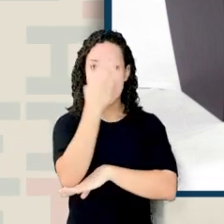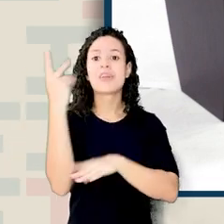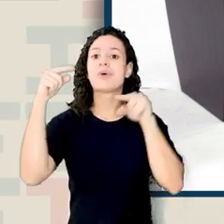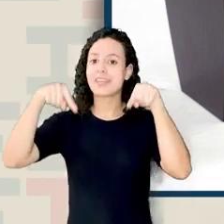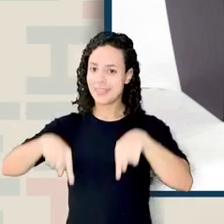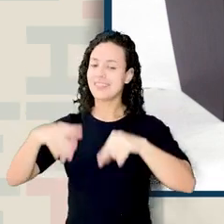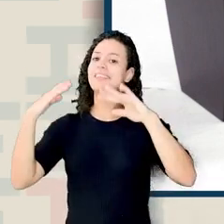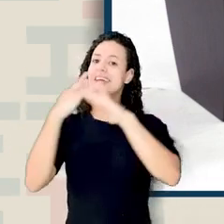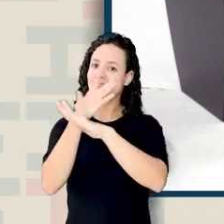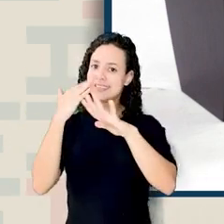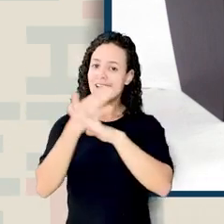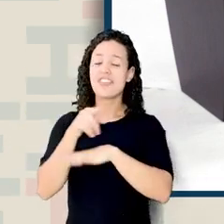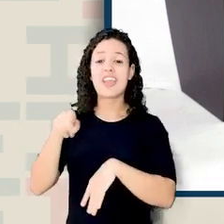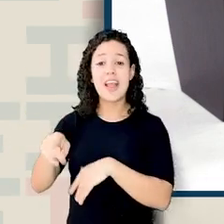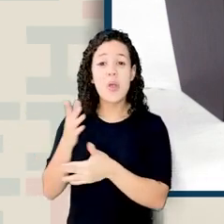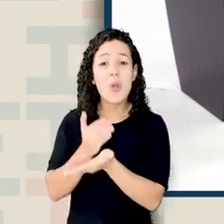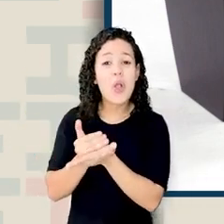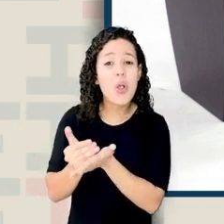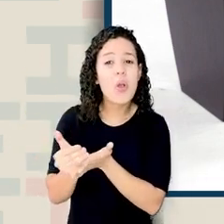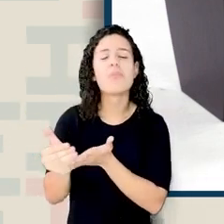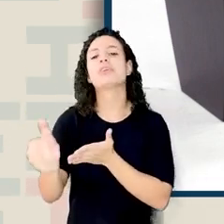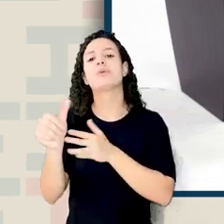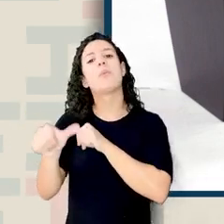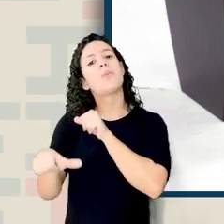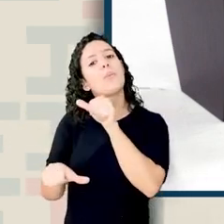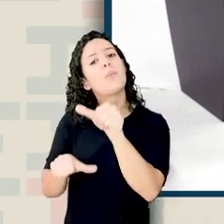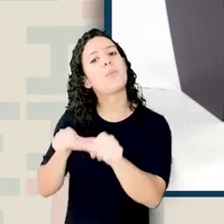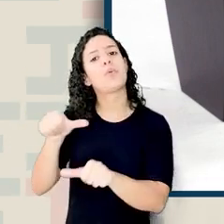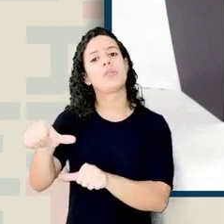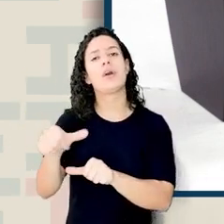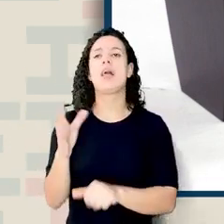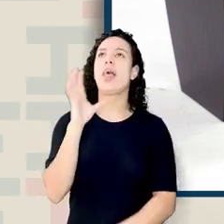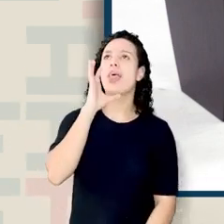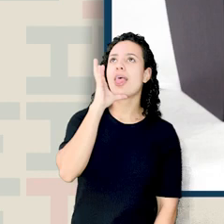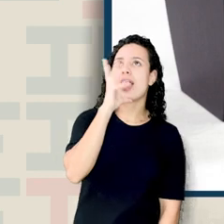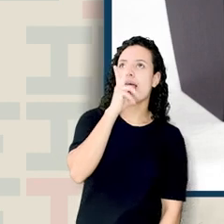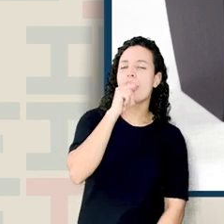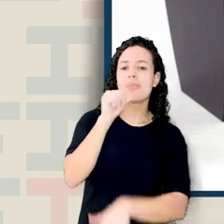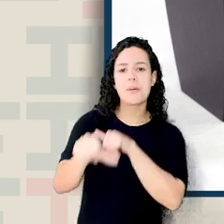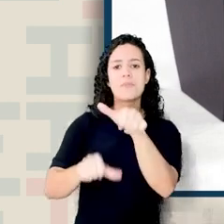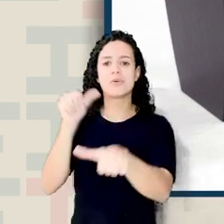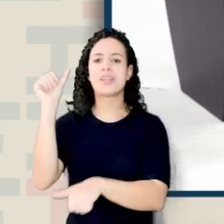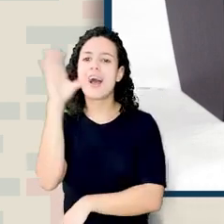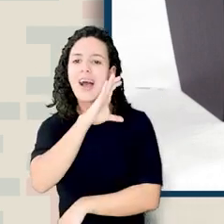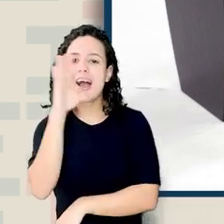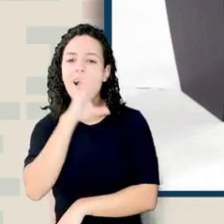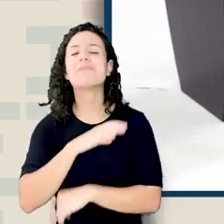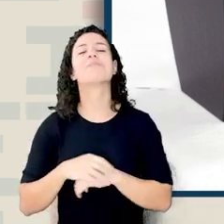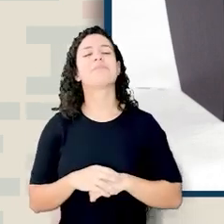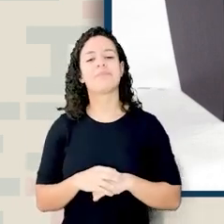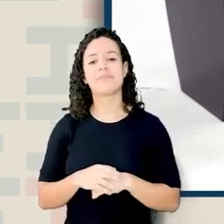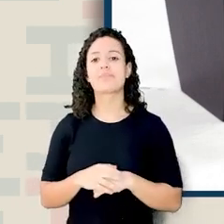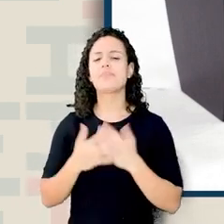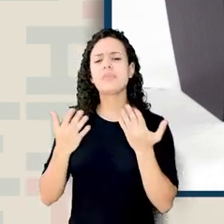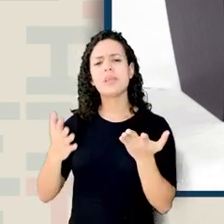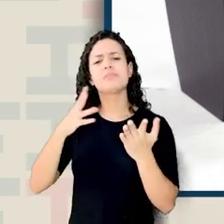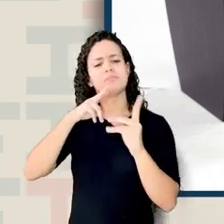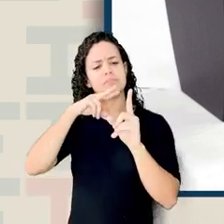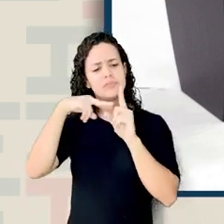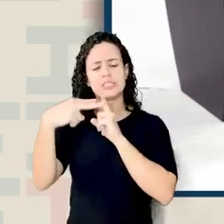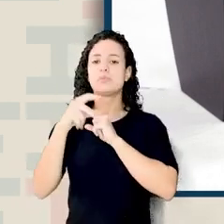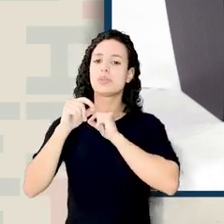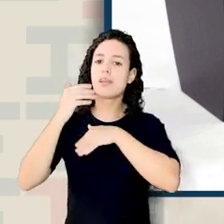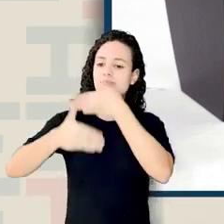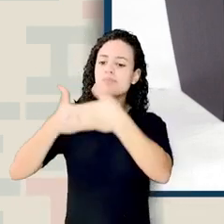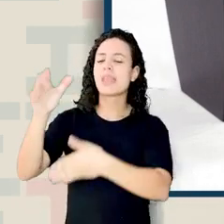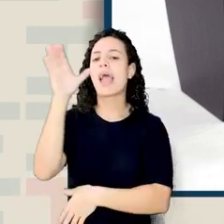pioneiro também nesse processo de transição de um andamento lento para o acelerado, trabalhando nessa perspectiva de um andamento